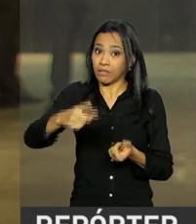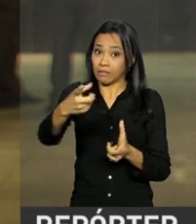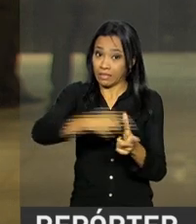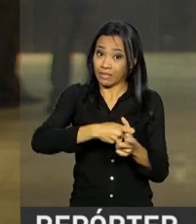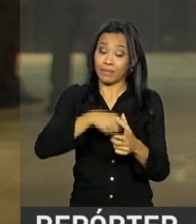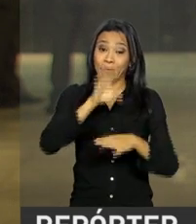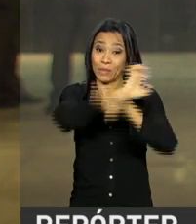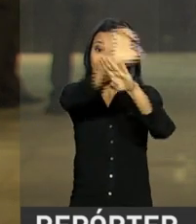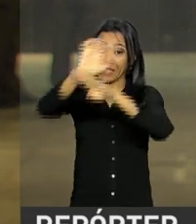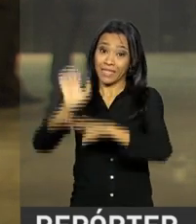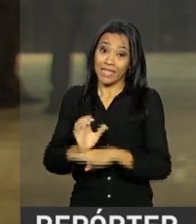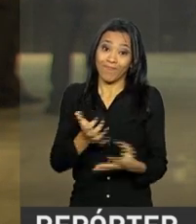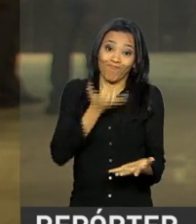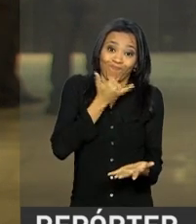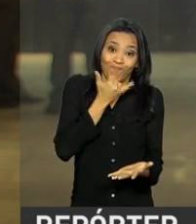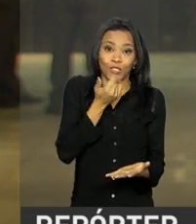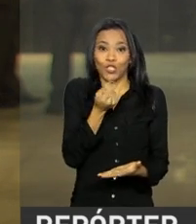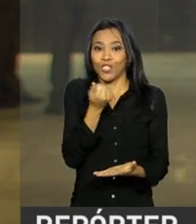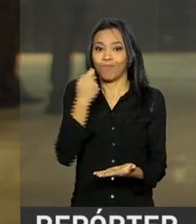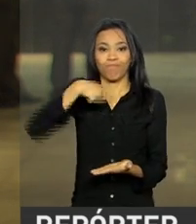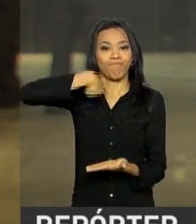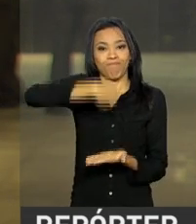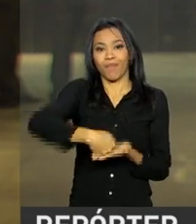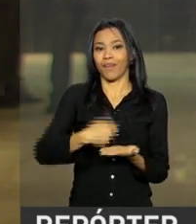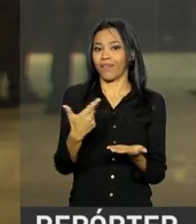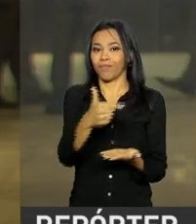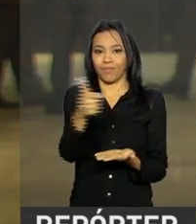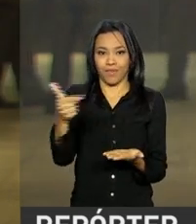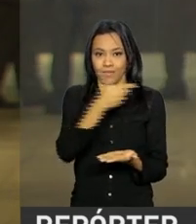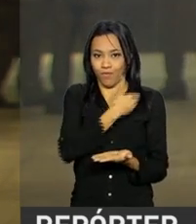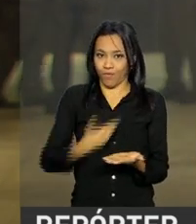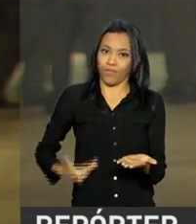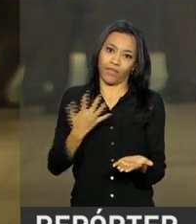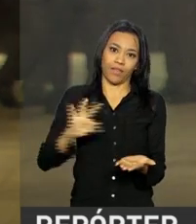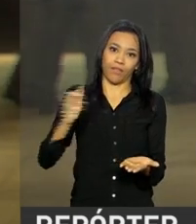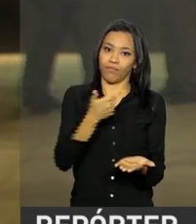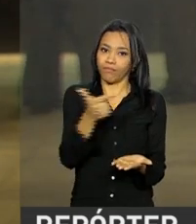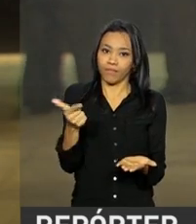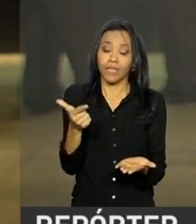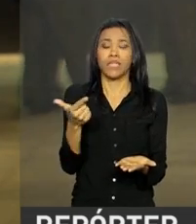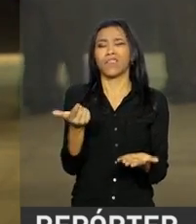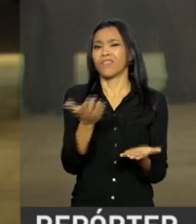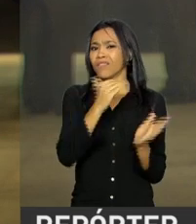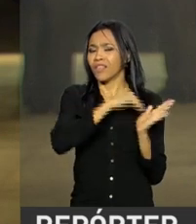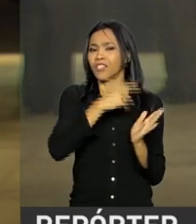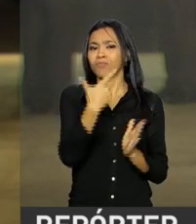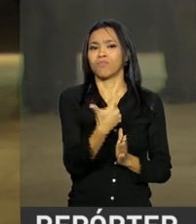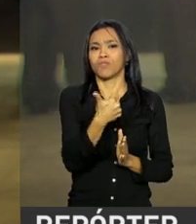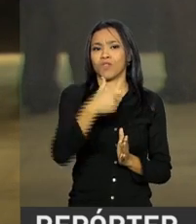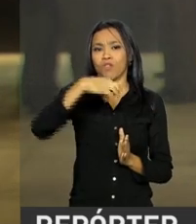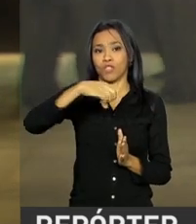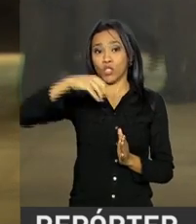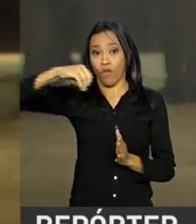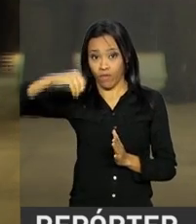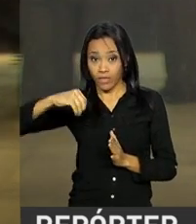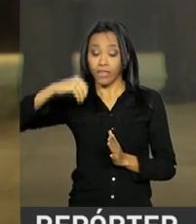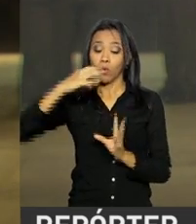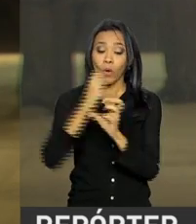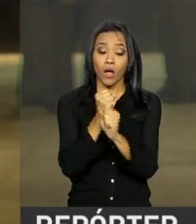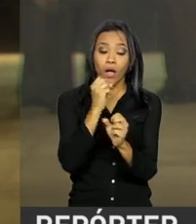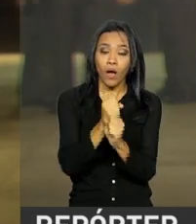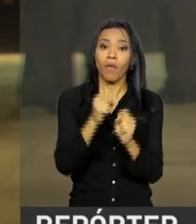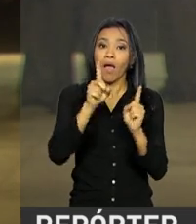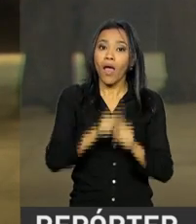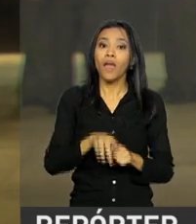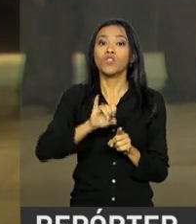alegam não ter dinheiro para pagar o que devem à União desde o fim dos anos 90 o cálculo sobre estas dívidas é o